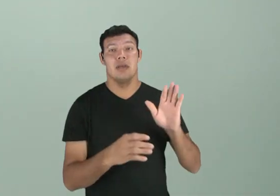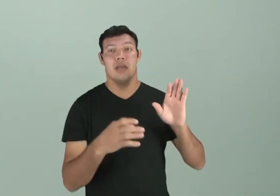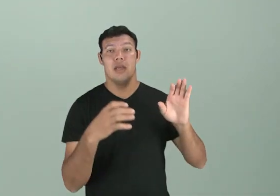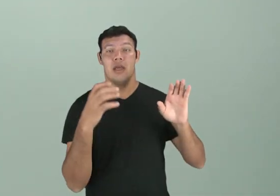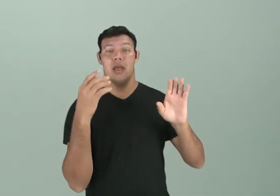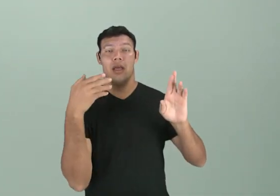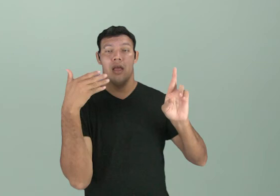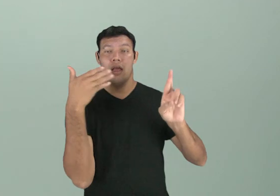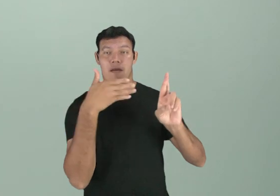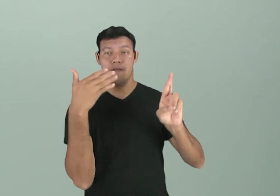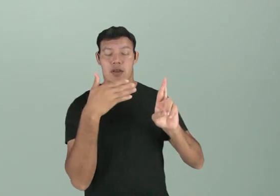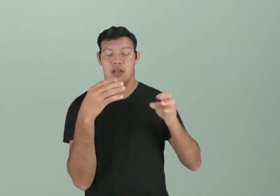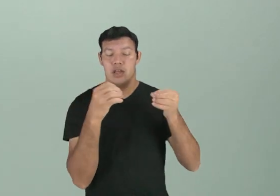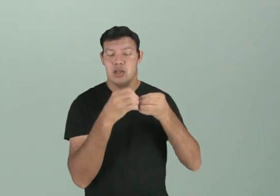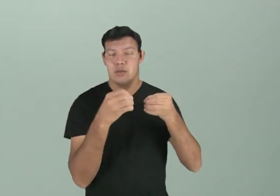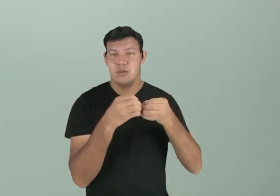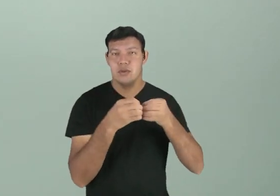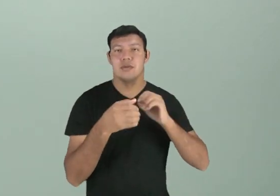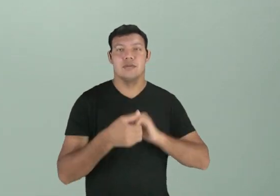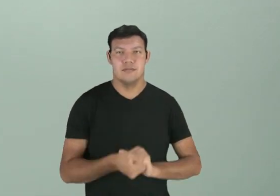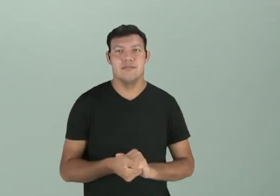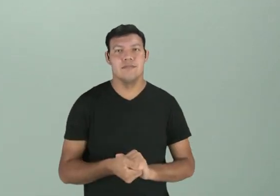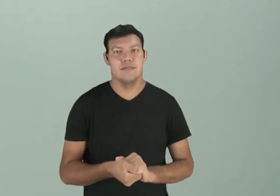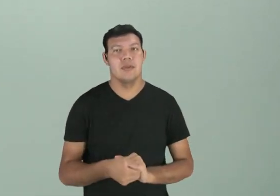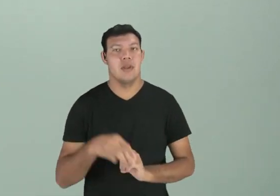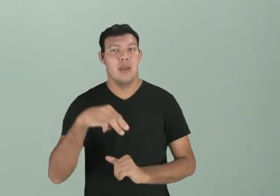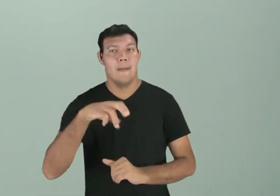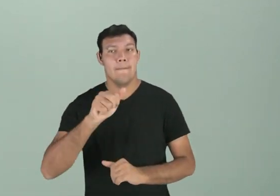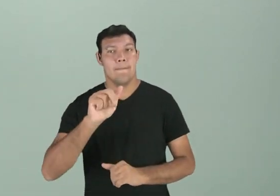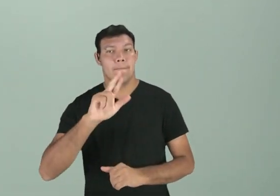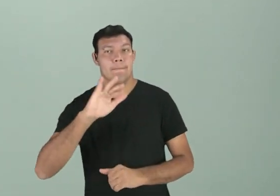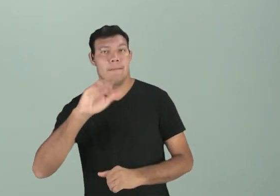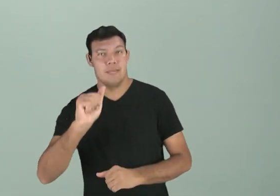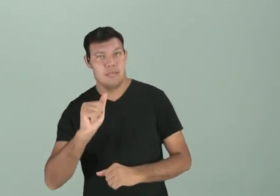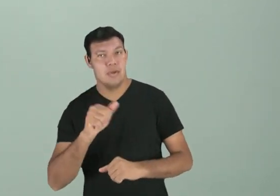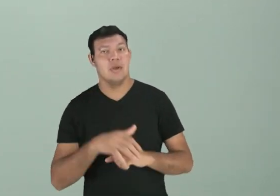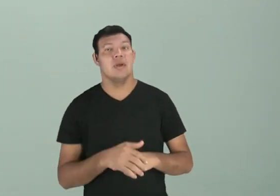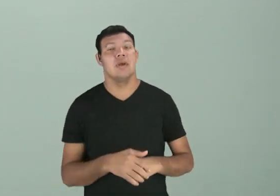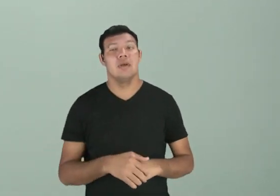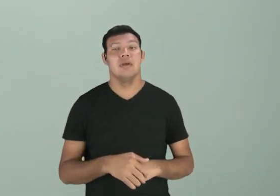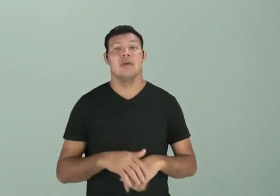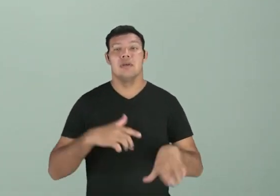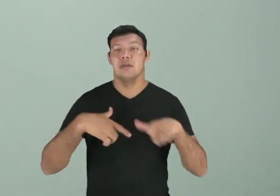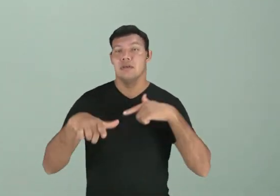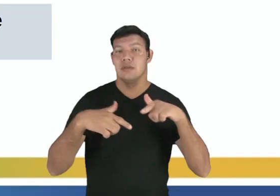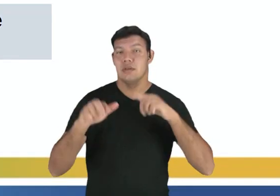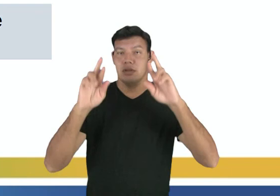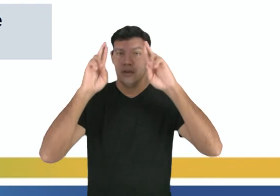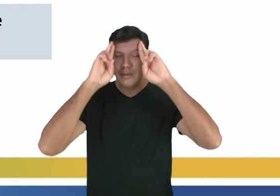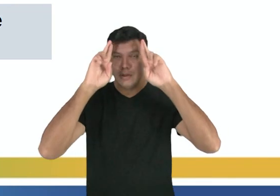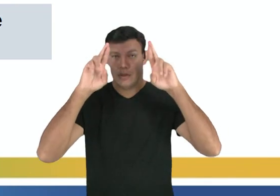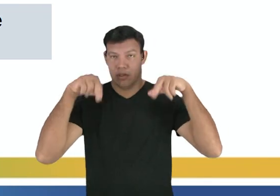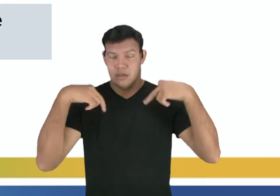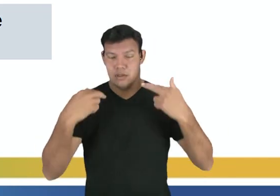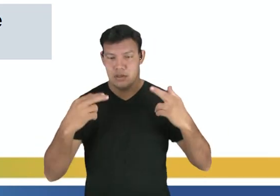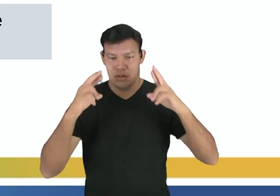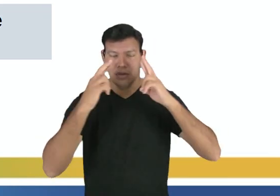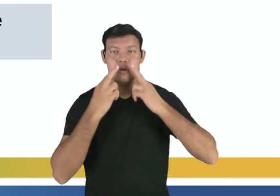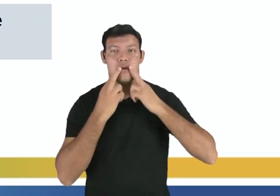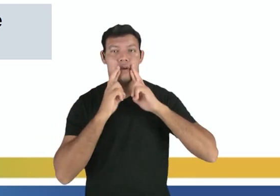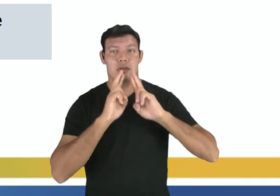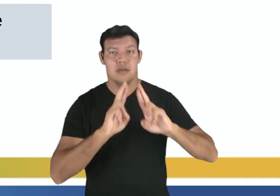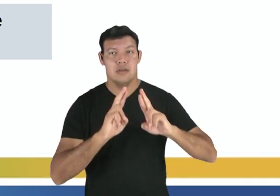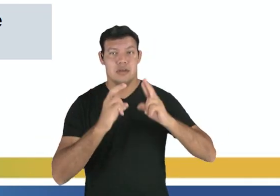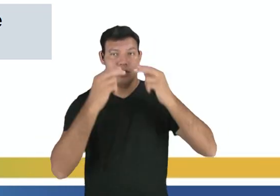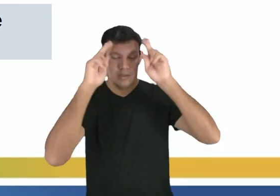O referente mais próximo, então, é a Maria. A Maria trabalha no setor de recursos humanos e a Paula trabalha no setor